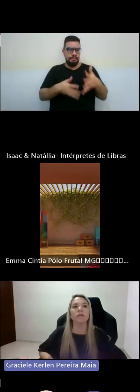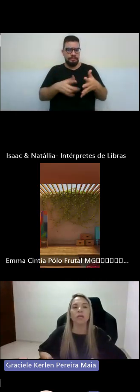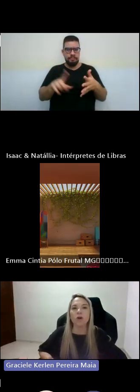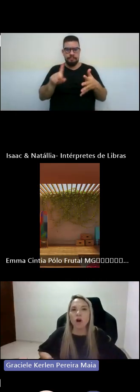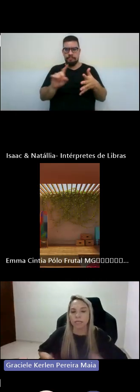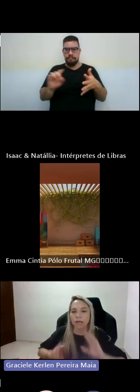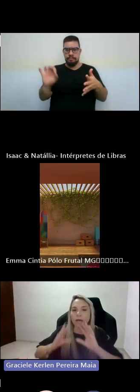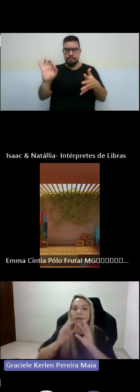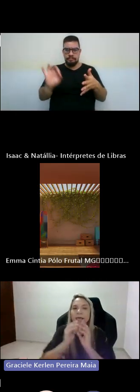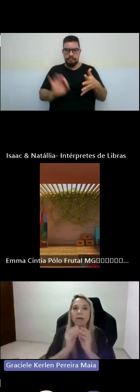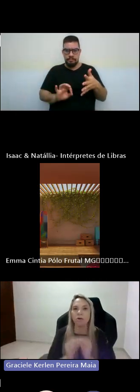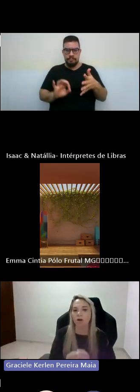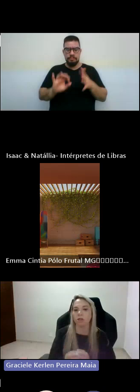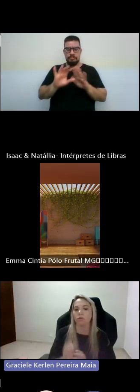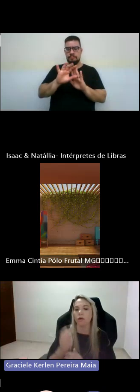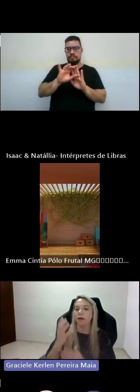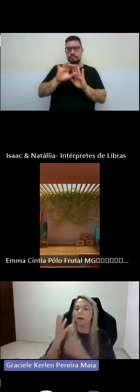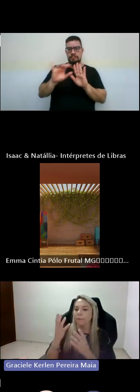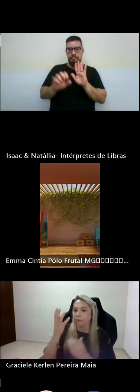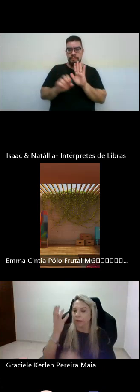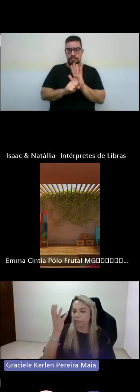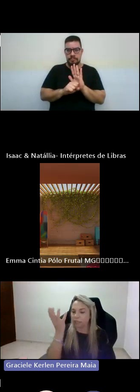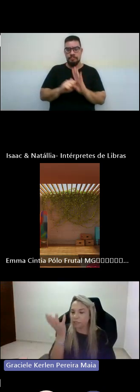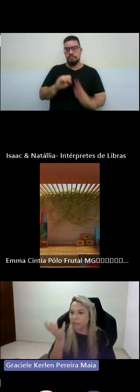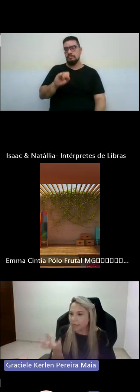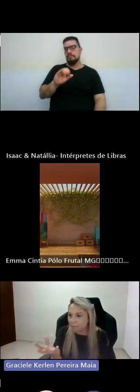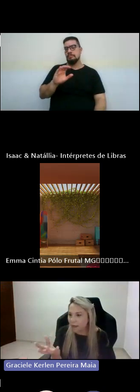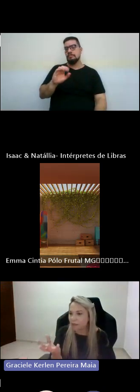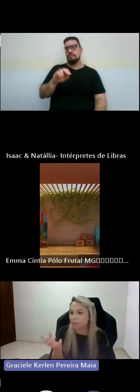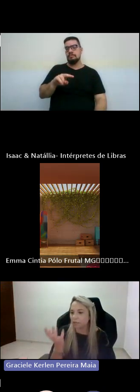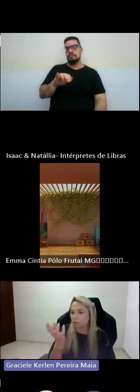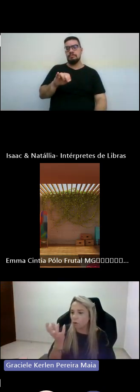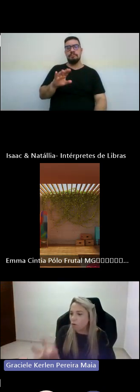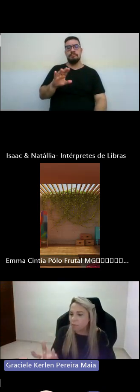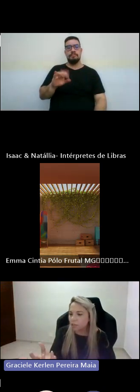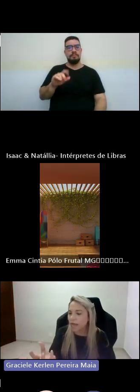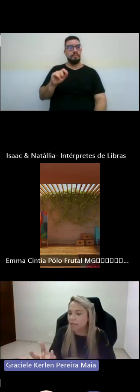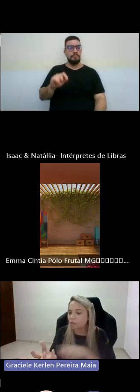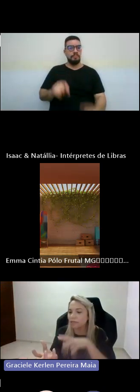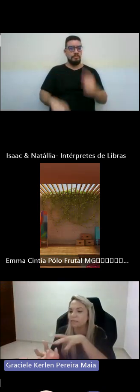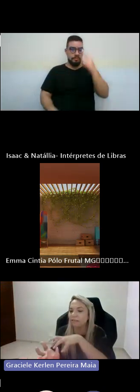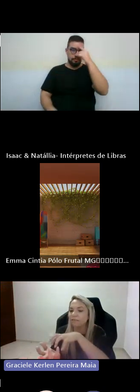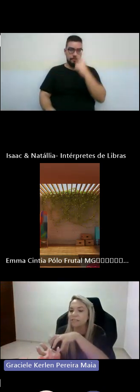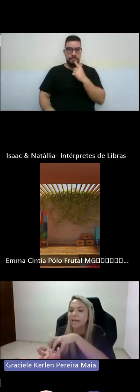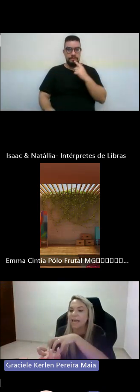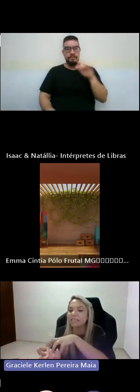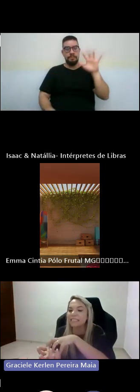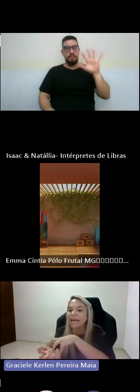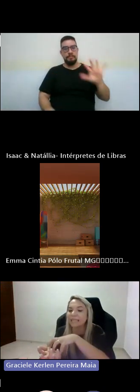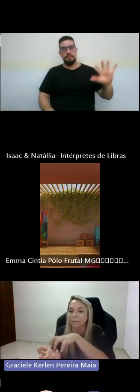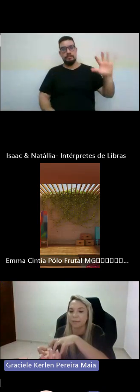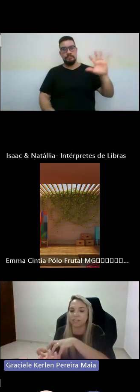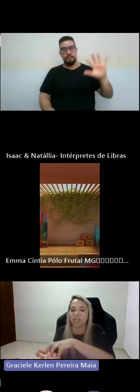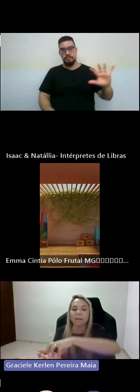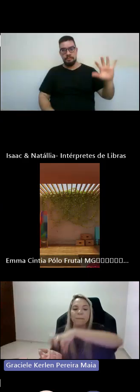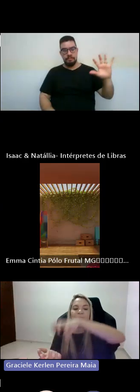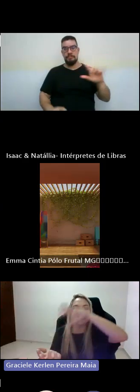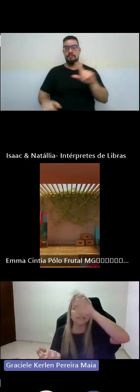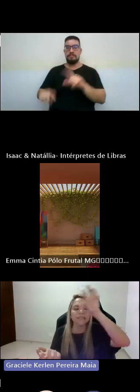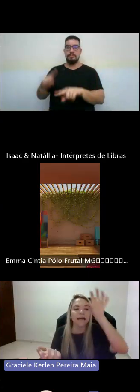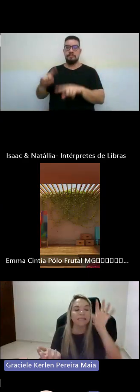100% icônica, o que é icônico? A gente tem a imagem ou o objeto e fazer